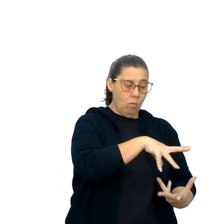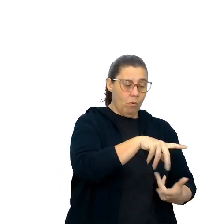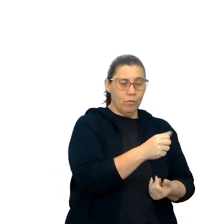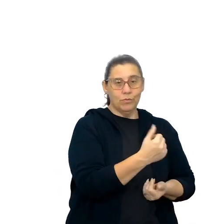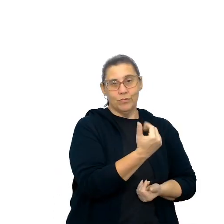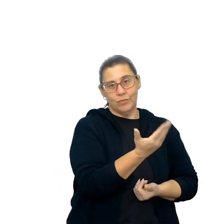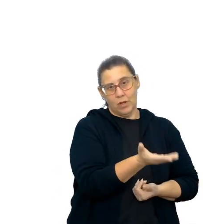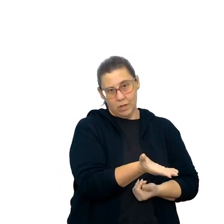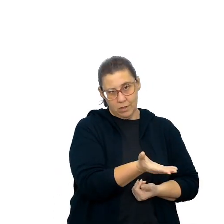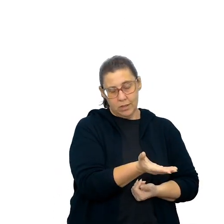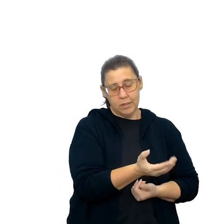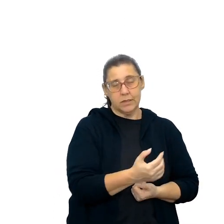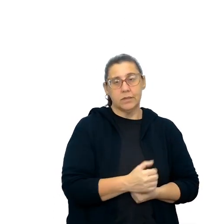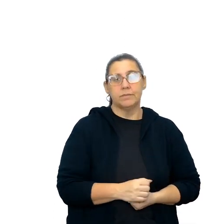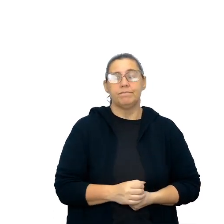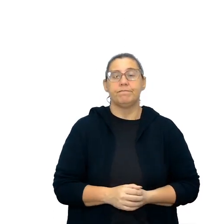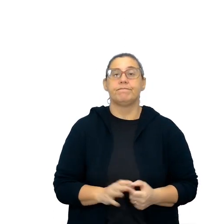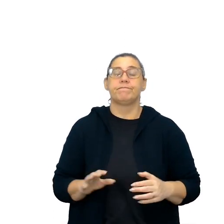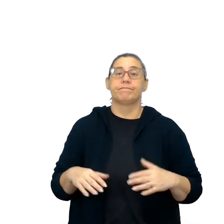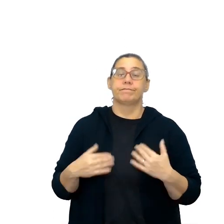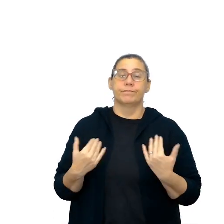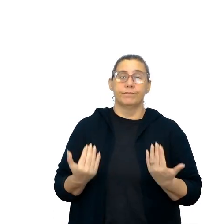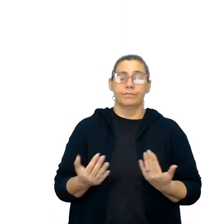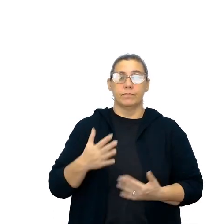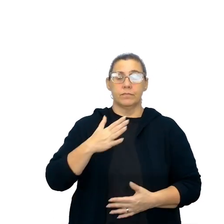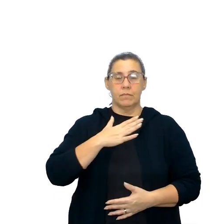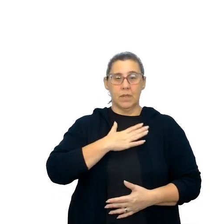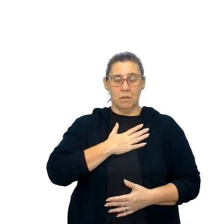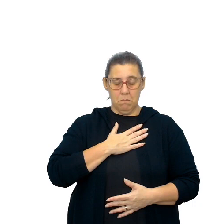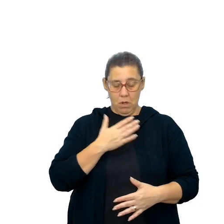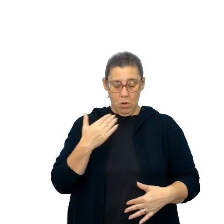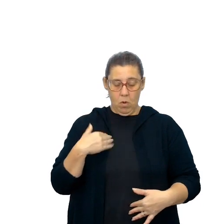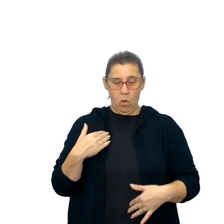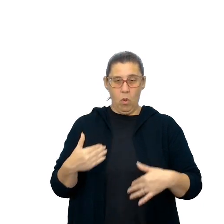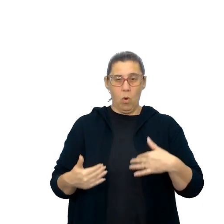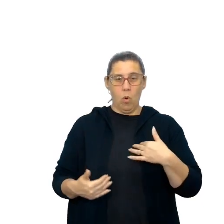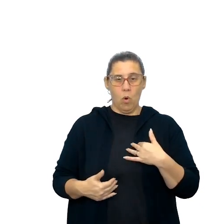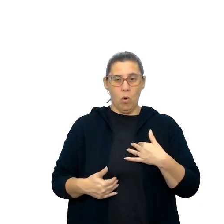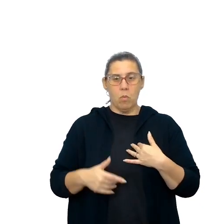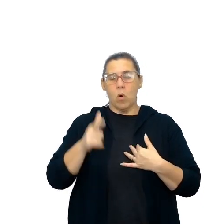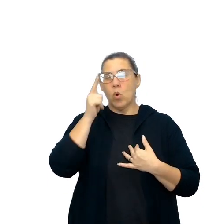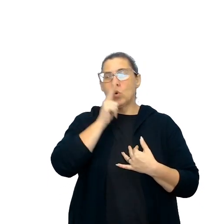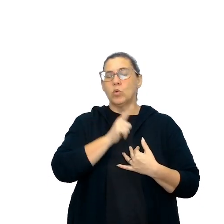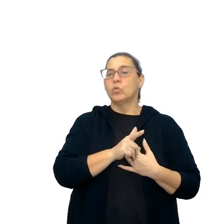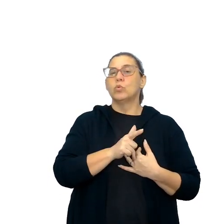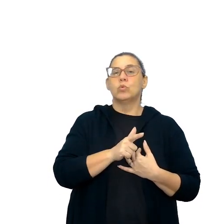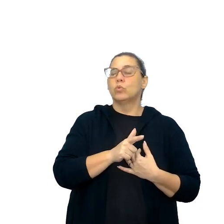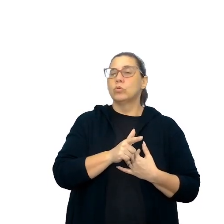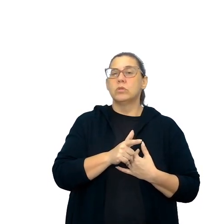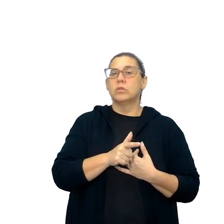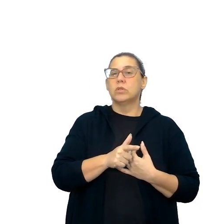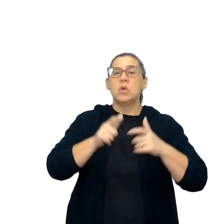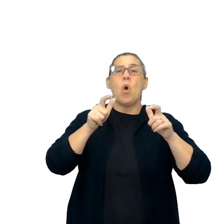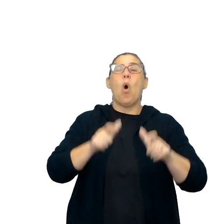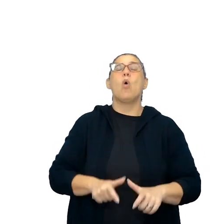exterior. Né? Ou seja, o meu eu corporal, até onde eu posso chegar,